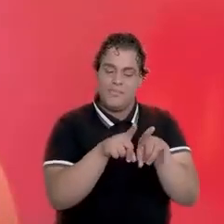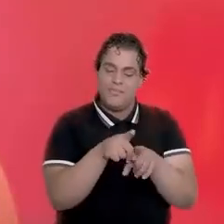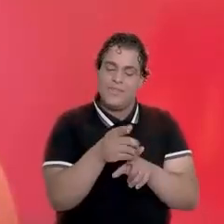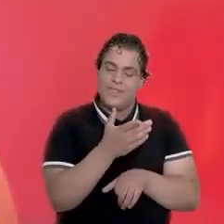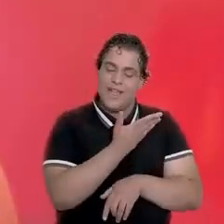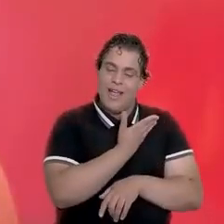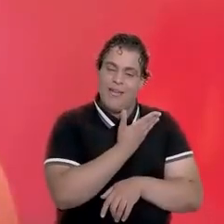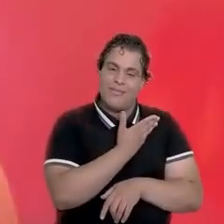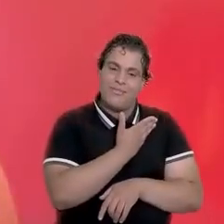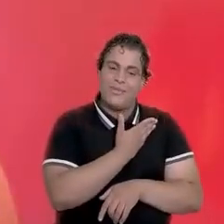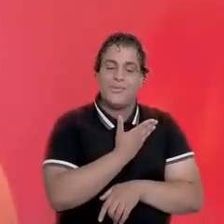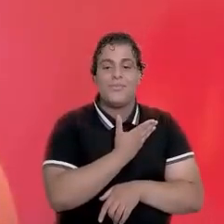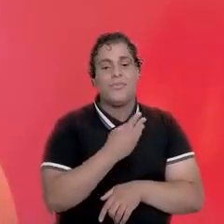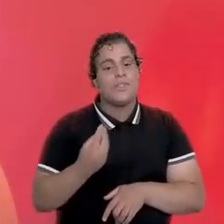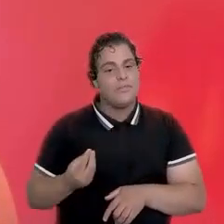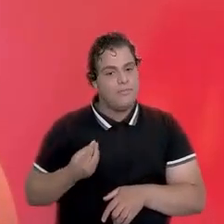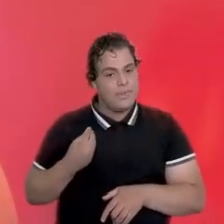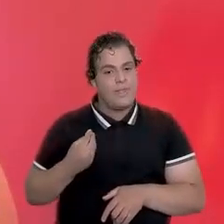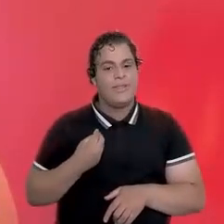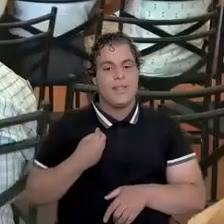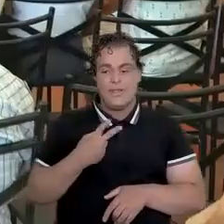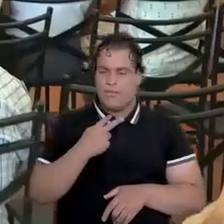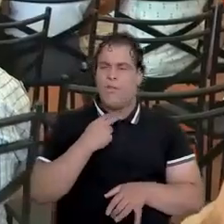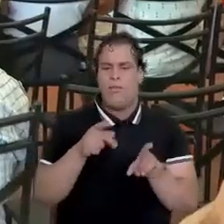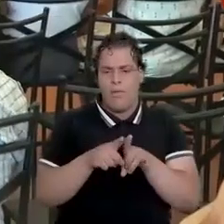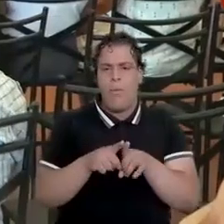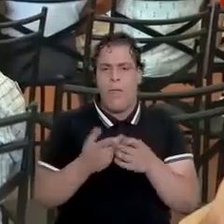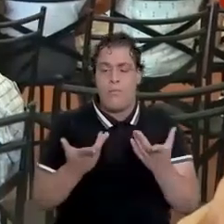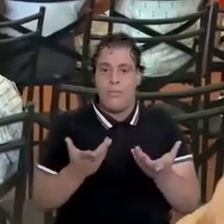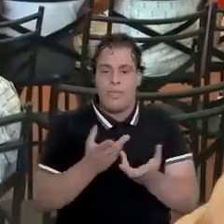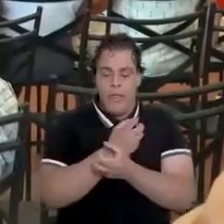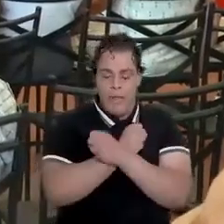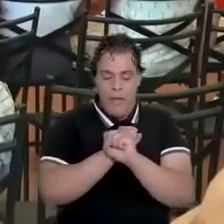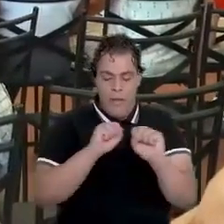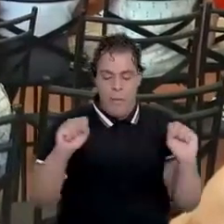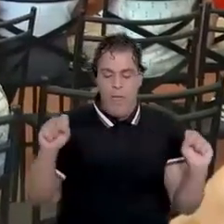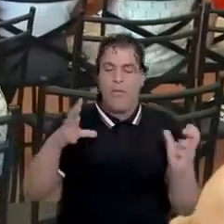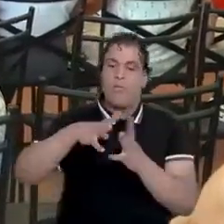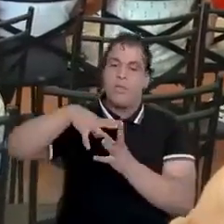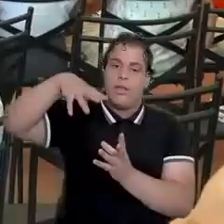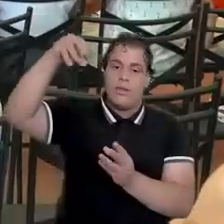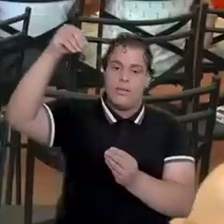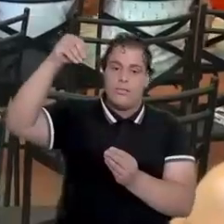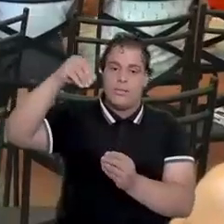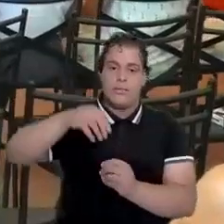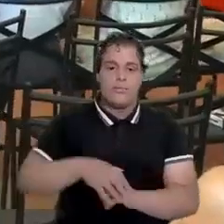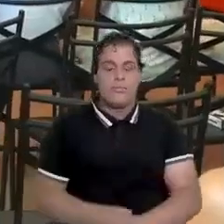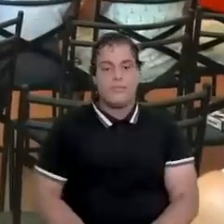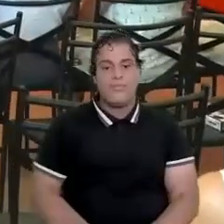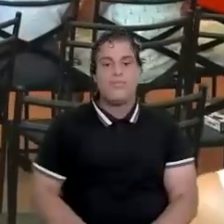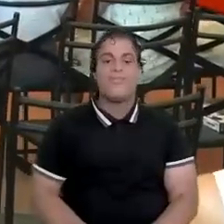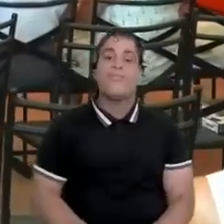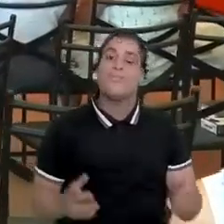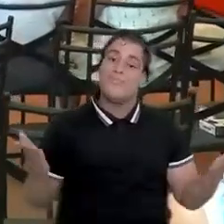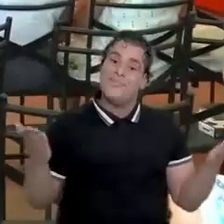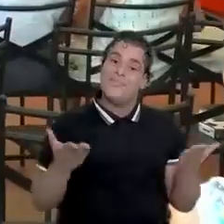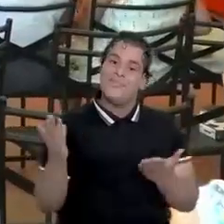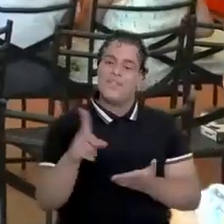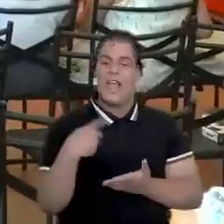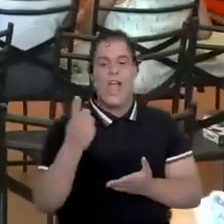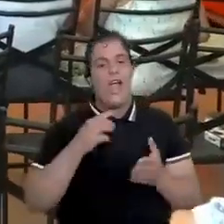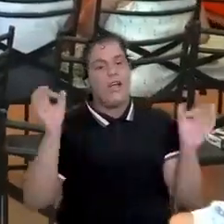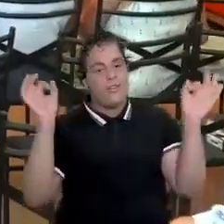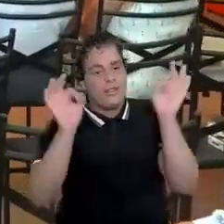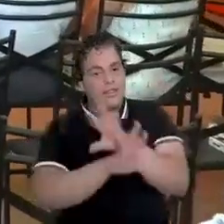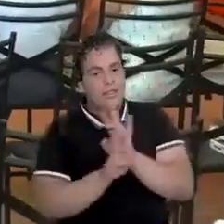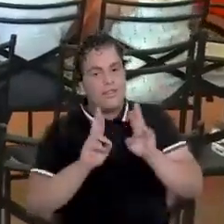amigos, aqui presentes e ausentes. É um desabafo da alma. E assim a gente encerra